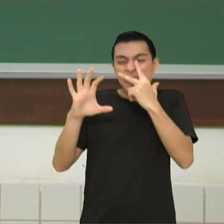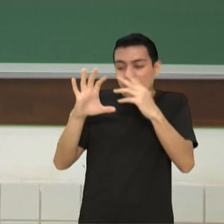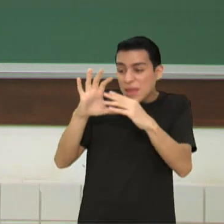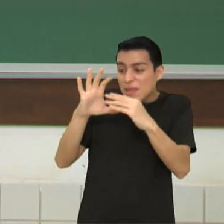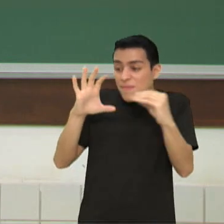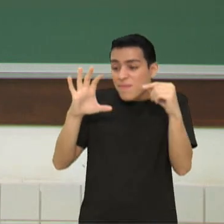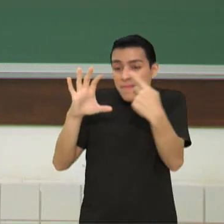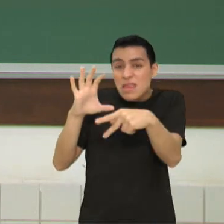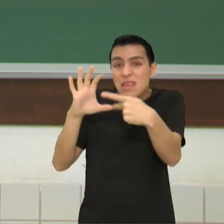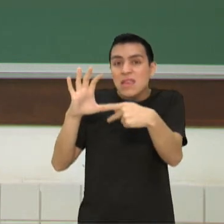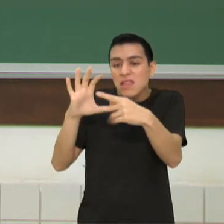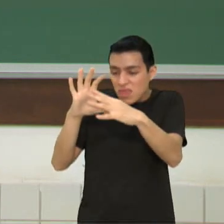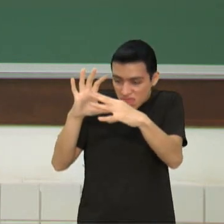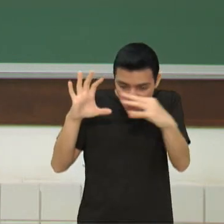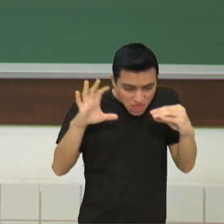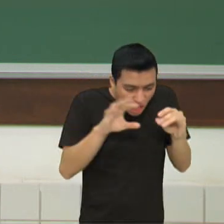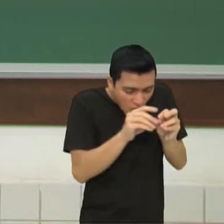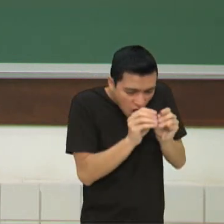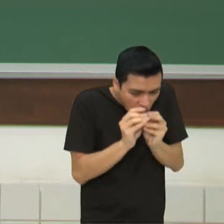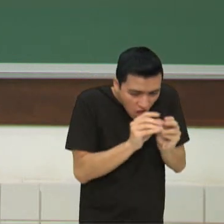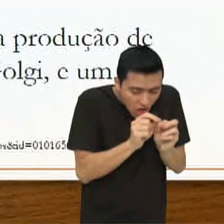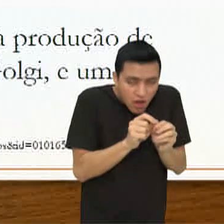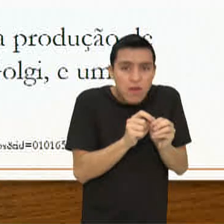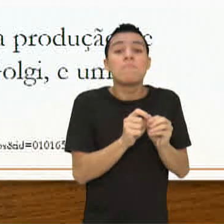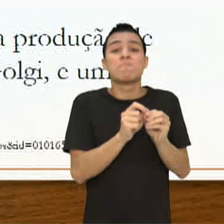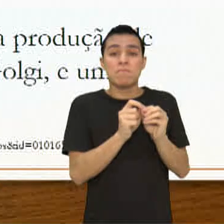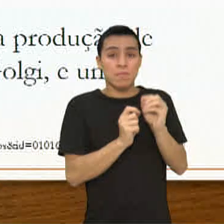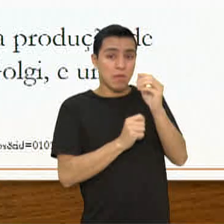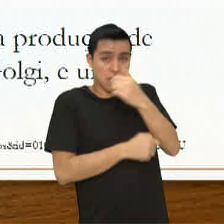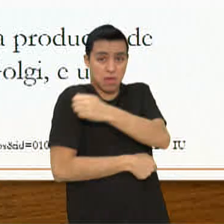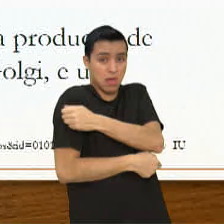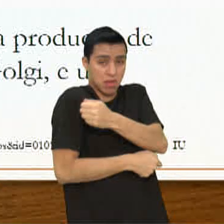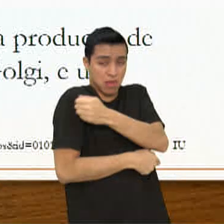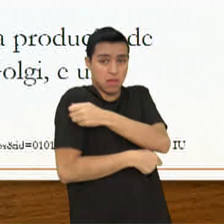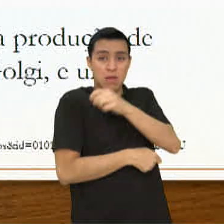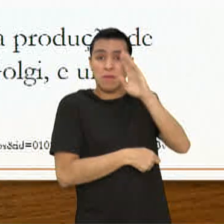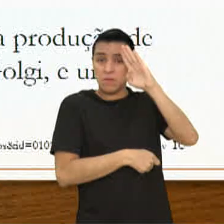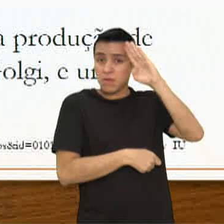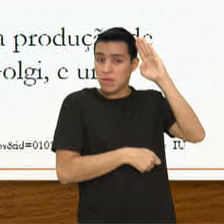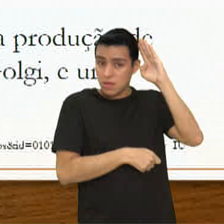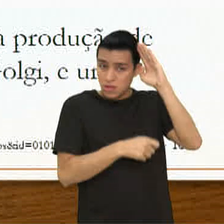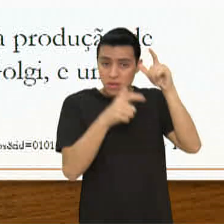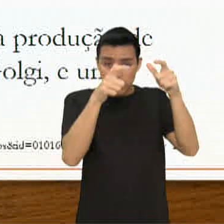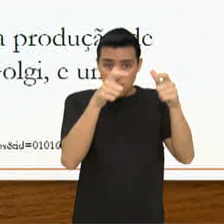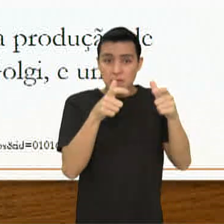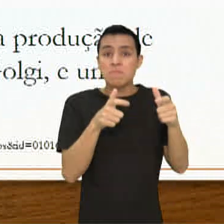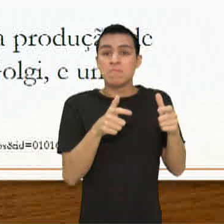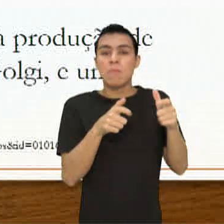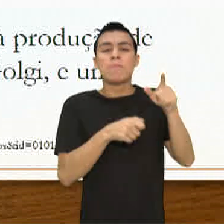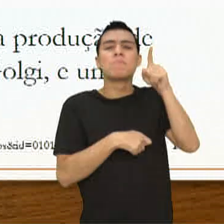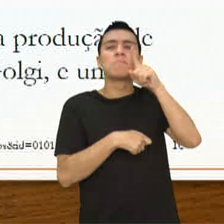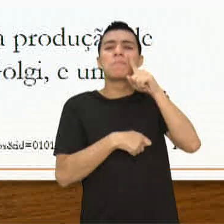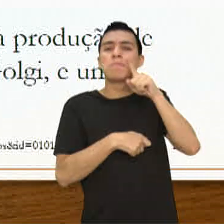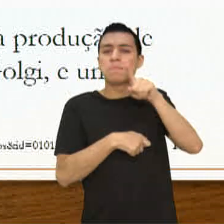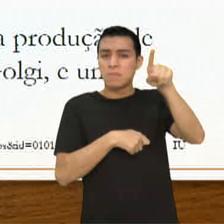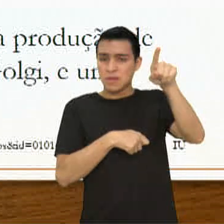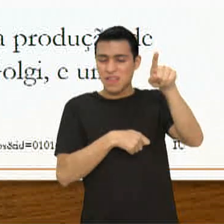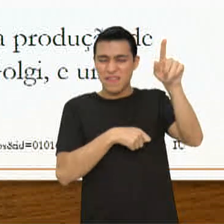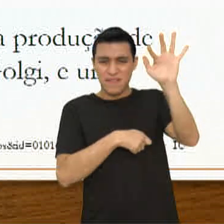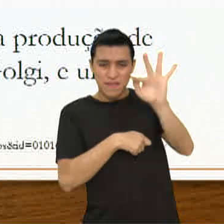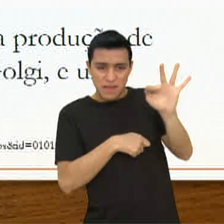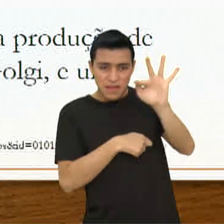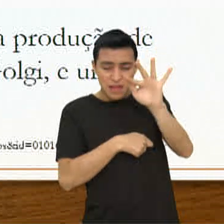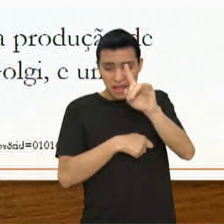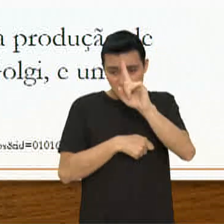célula faz. Um estudante de graduação do Instituto Politécnico Rensselaer, nos Estados Unidos, desenvolveu